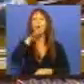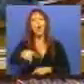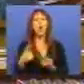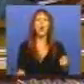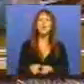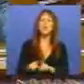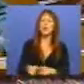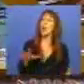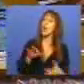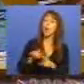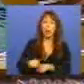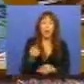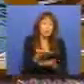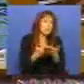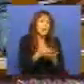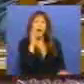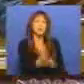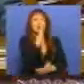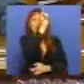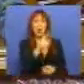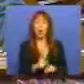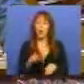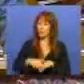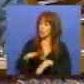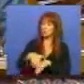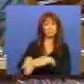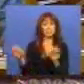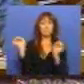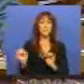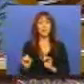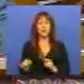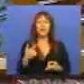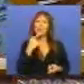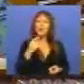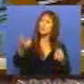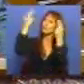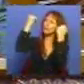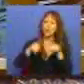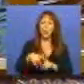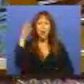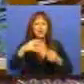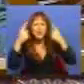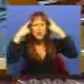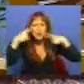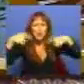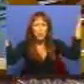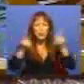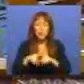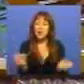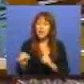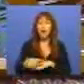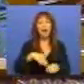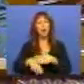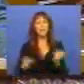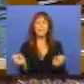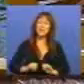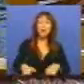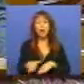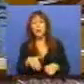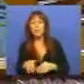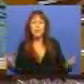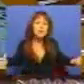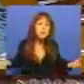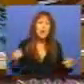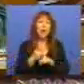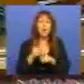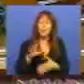que há algo que só reporta ao mercado. E por via da inação, não se pode submeter ao juízo público de que nada se fez nem nada se faz,